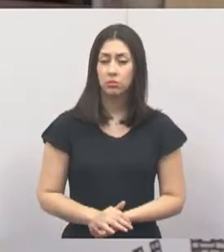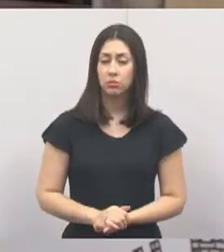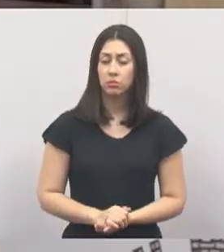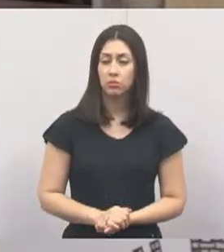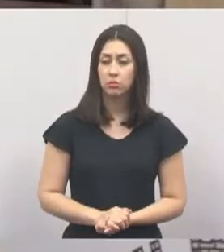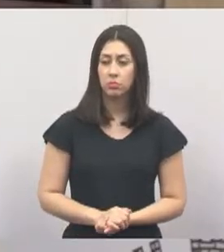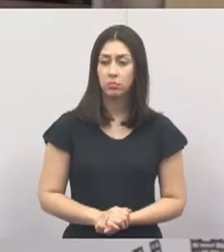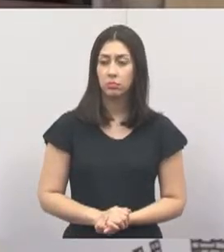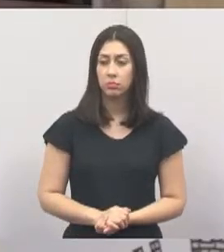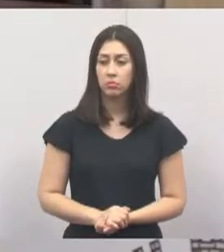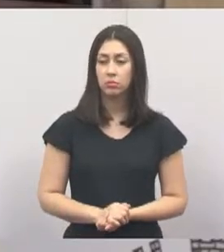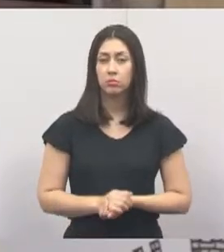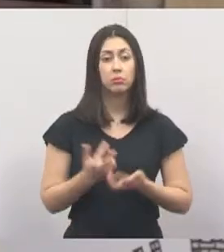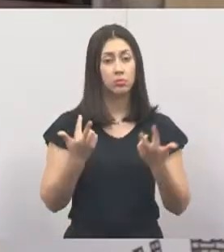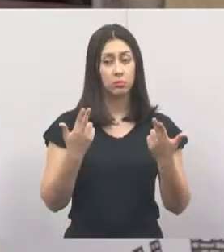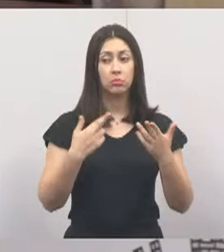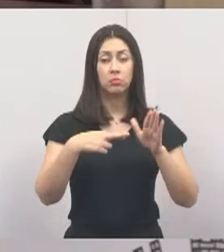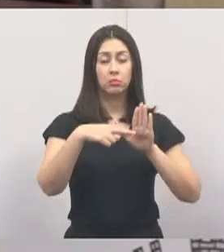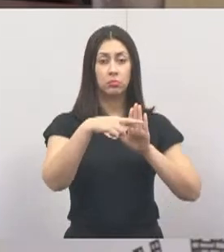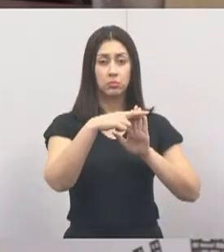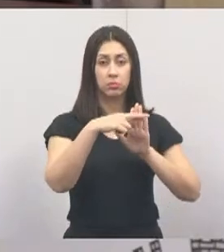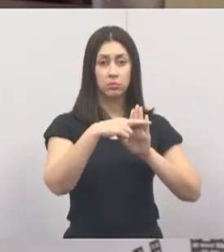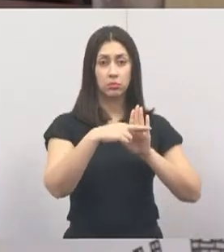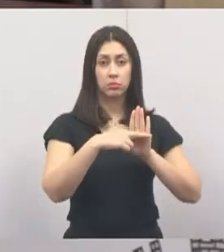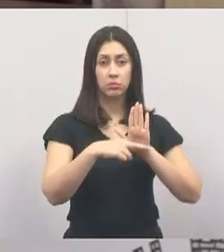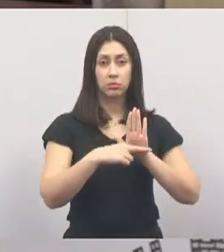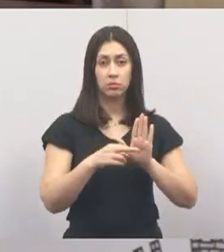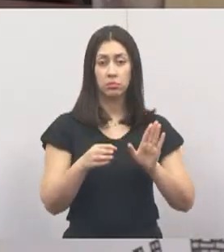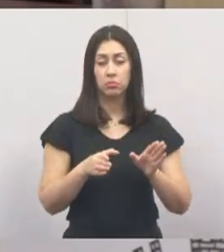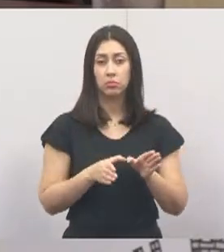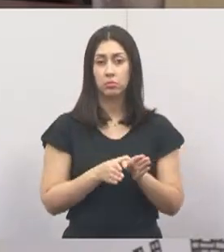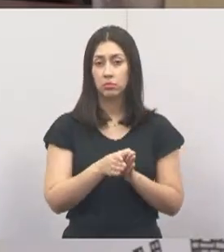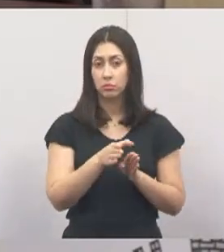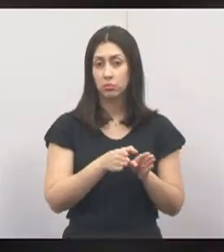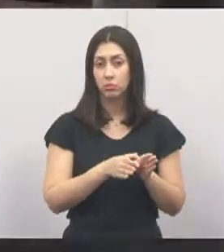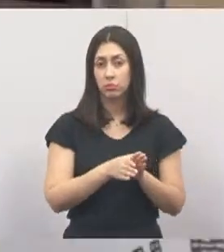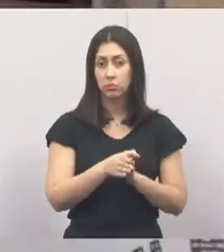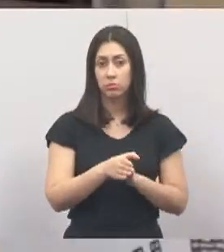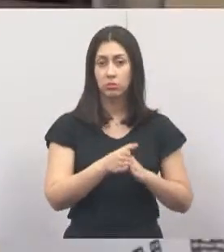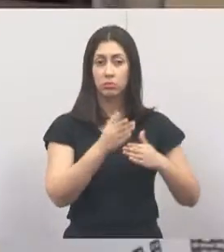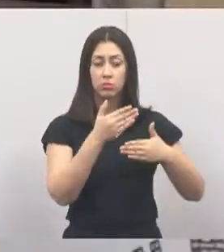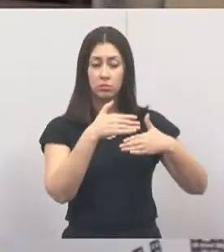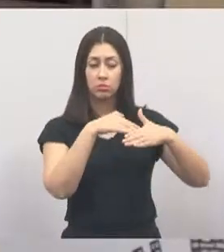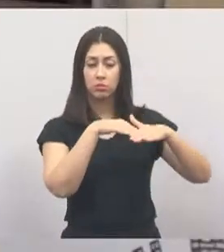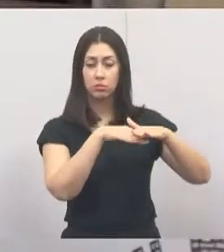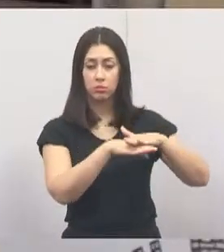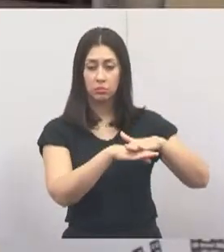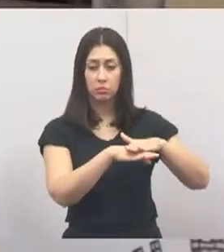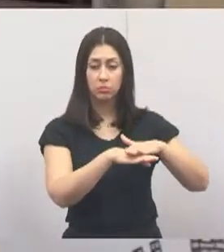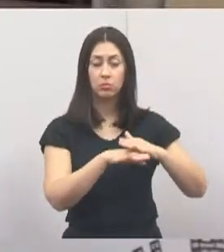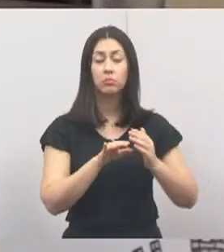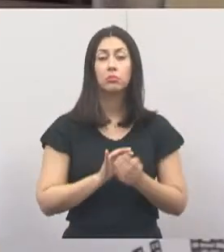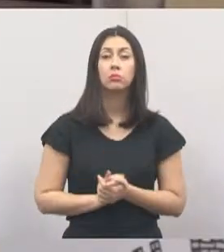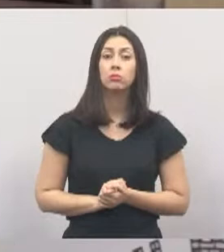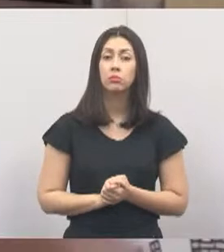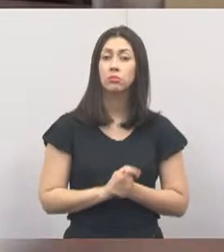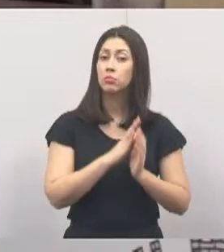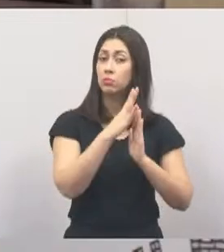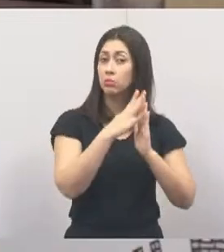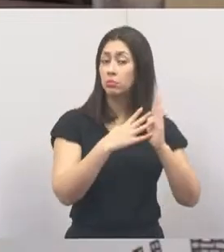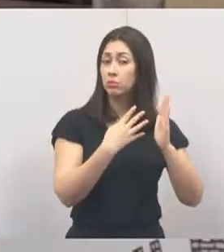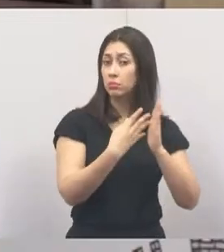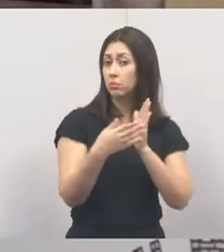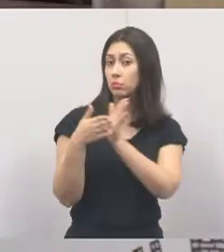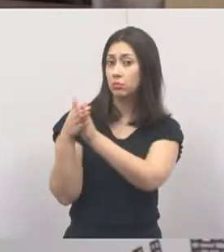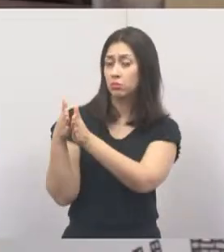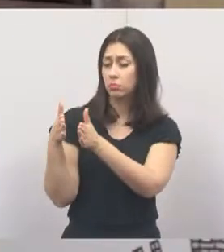em conformidade com as normas do Conselho Nacional de Arquivos. A tabela de